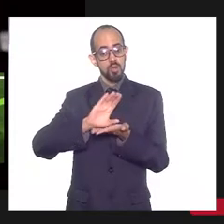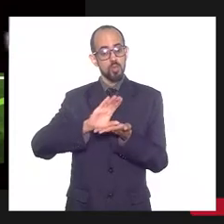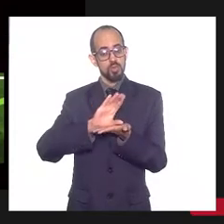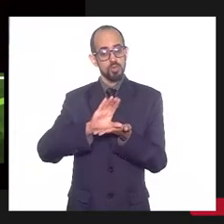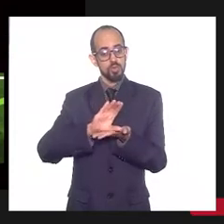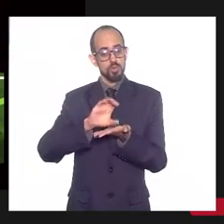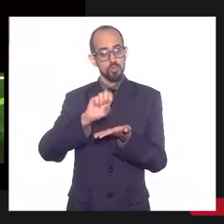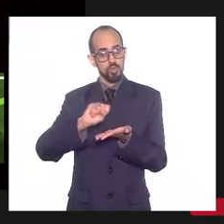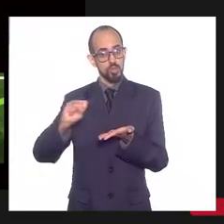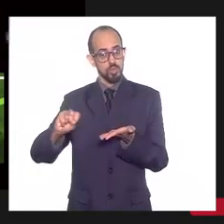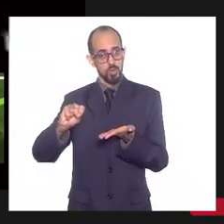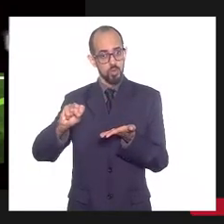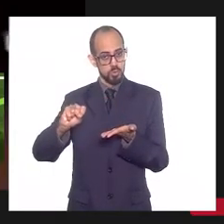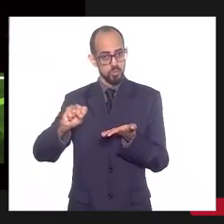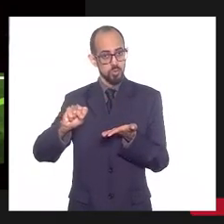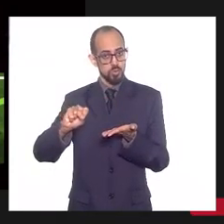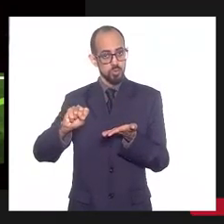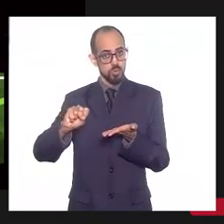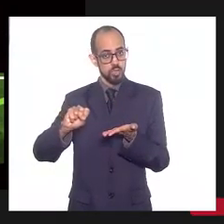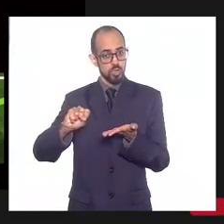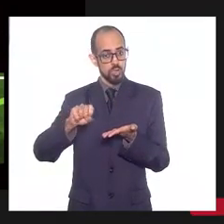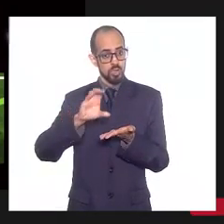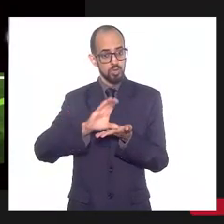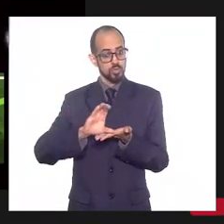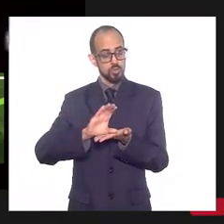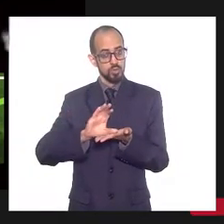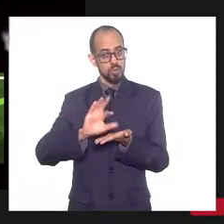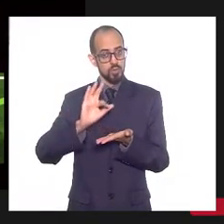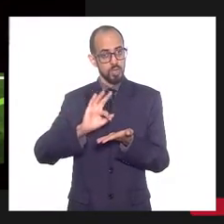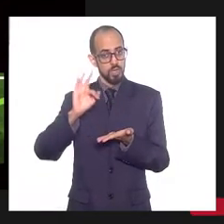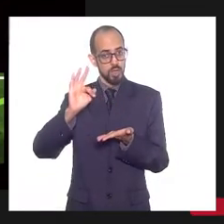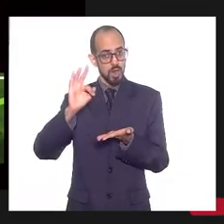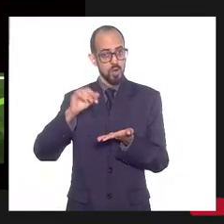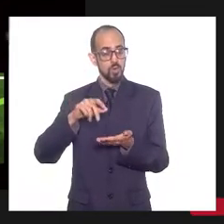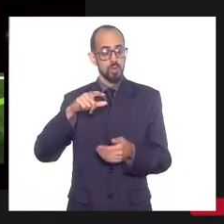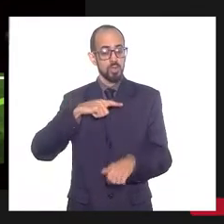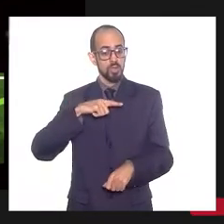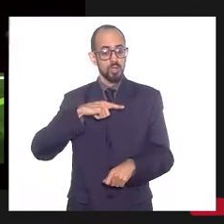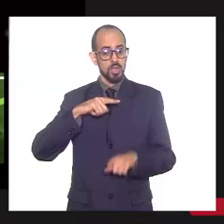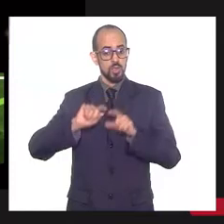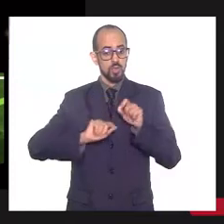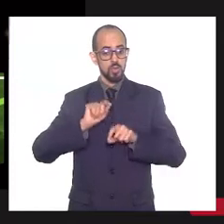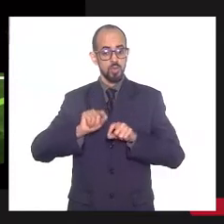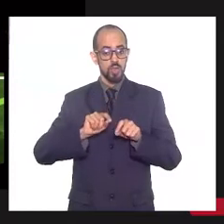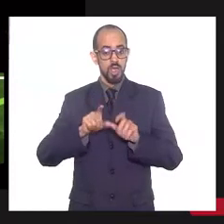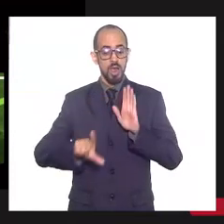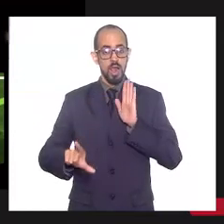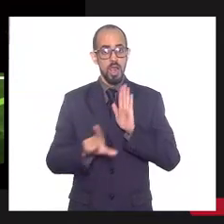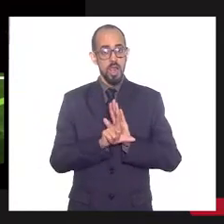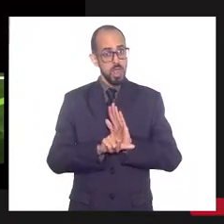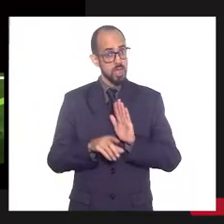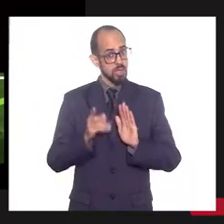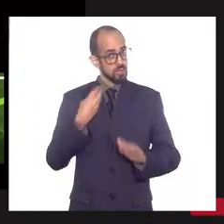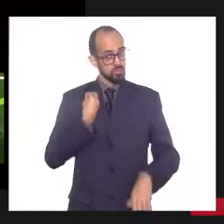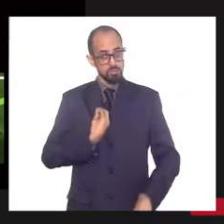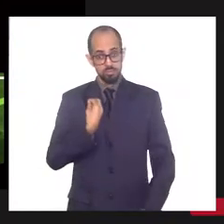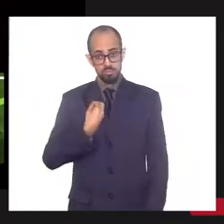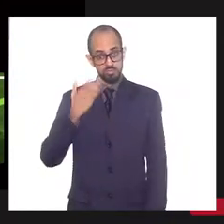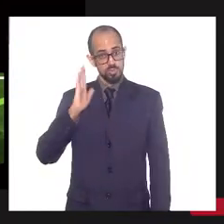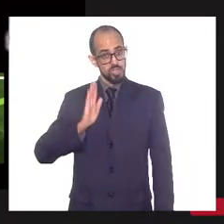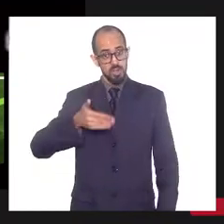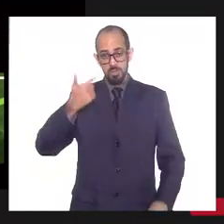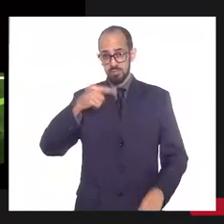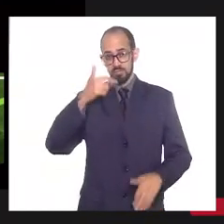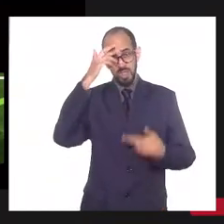e principalmente da Constituição né que me rege de 88 que a lei que tá valendo mas eu não é